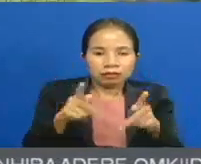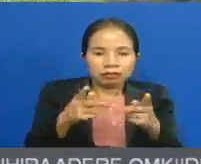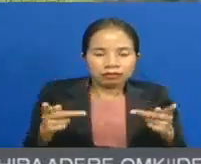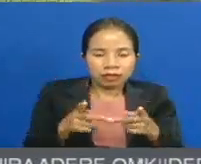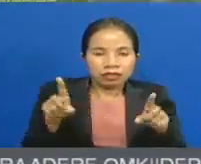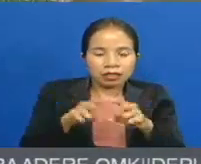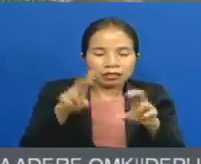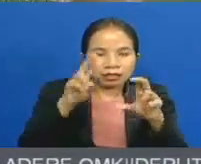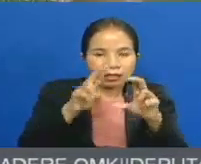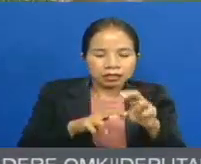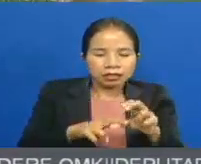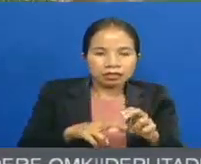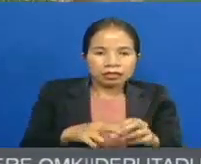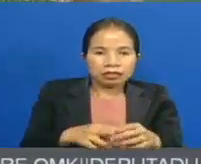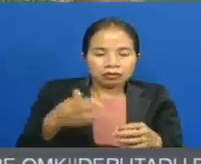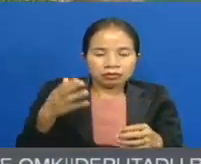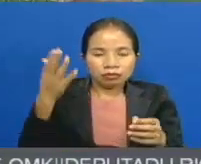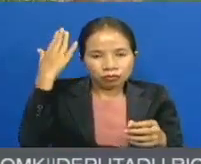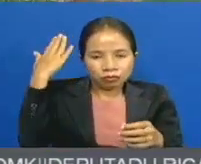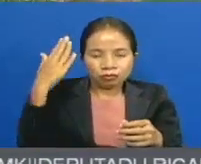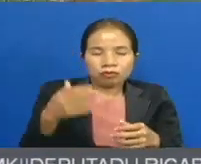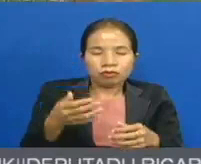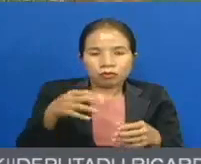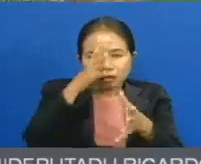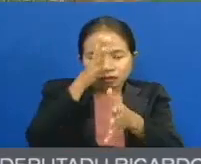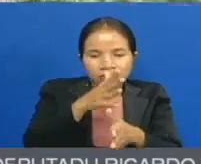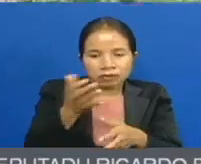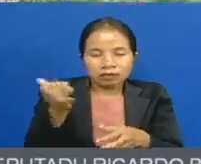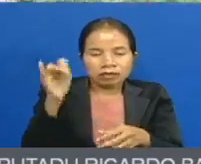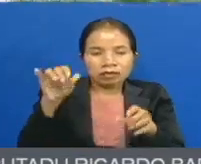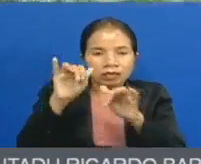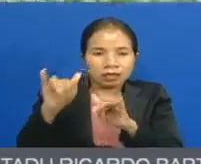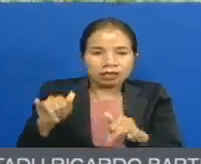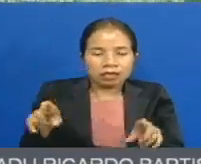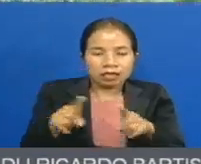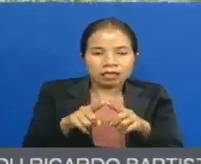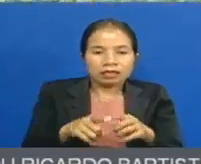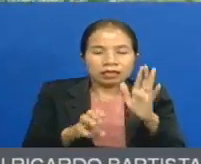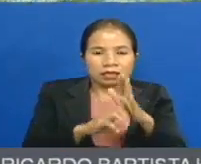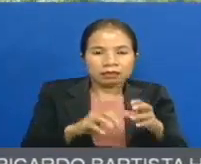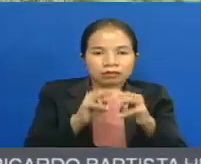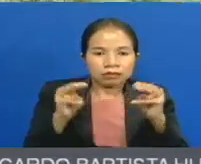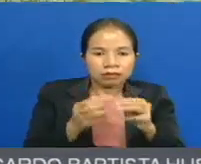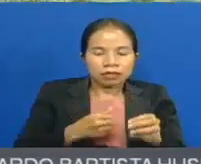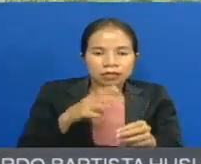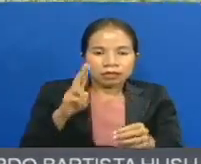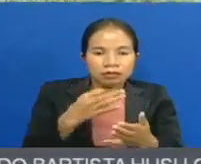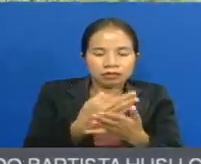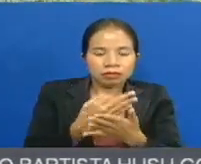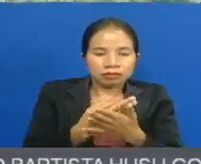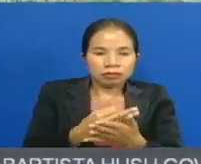cadeira. Nebe, desde beiala conserva, no nudarmos símbolo município aileu. Orçamento